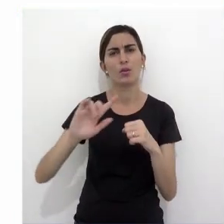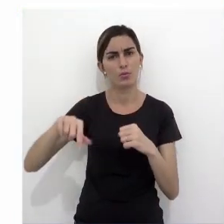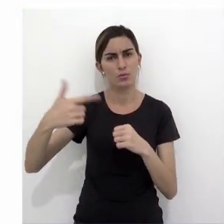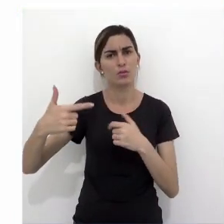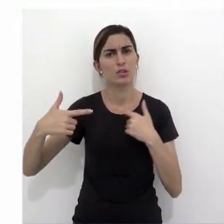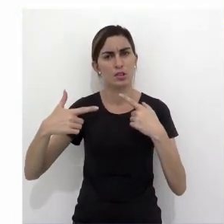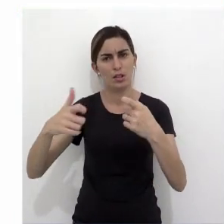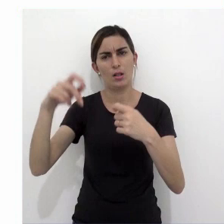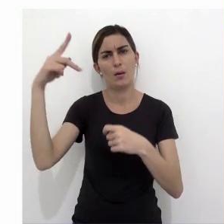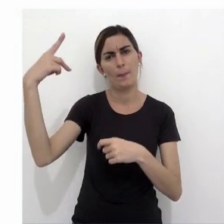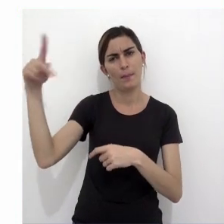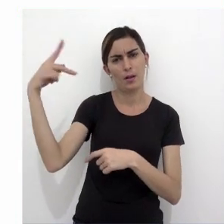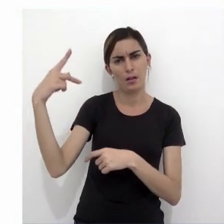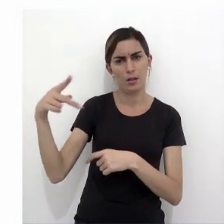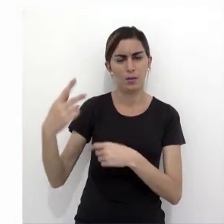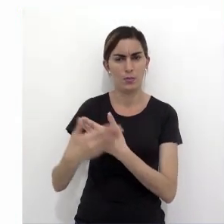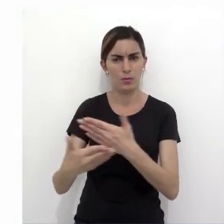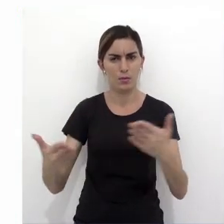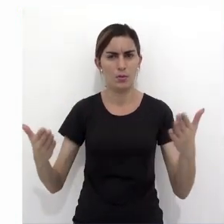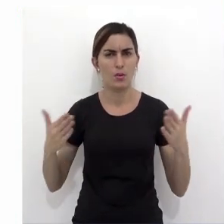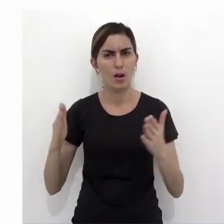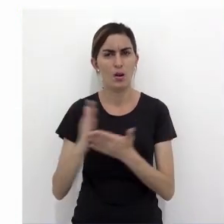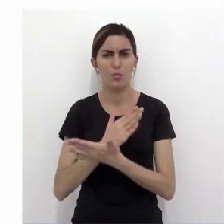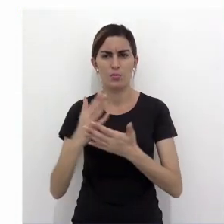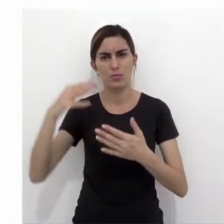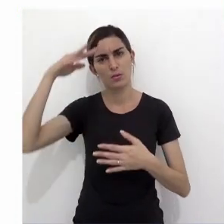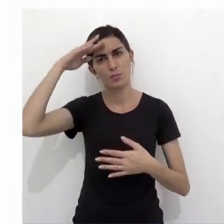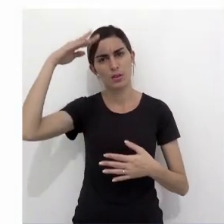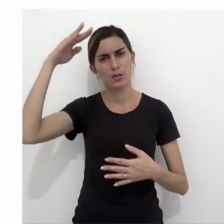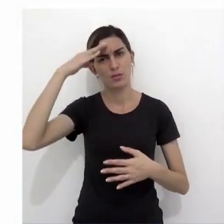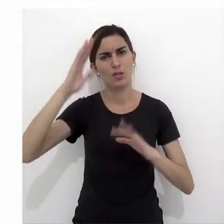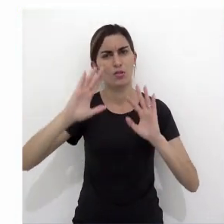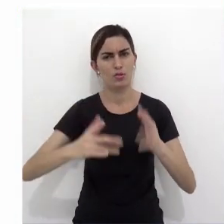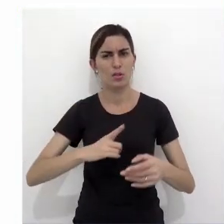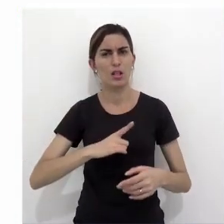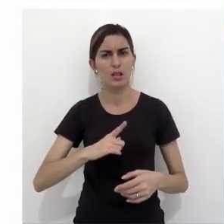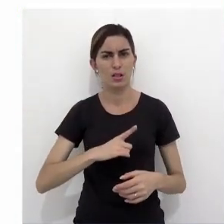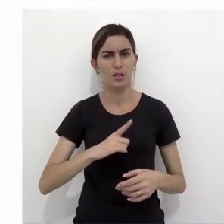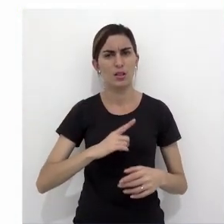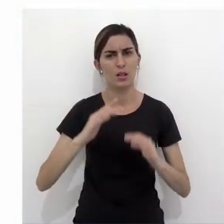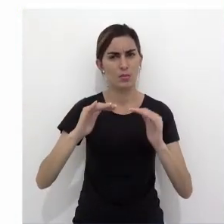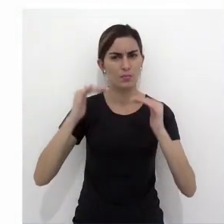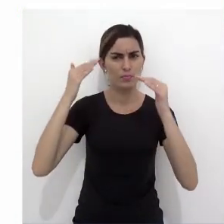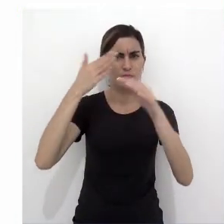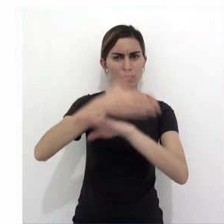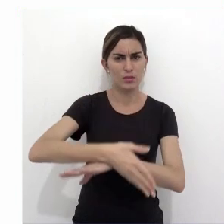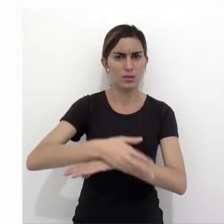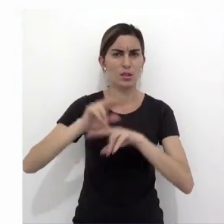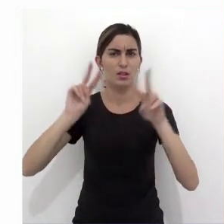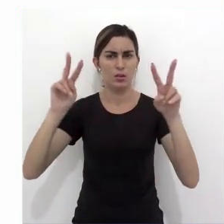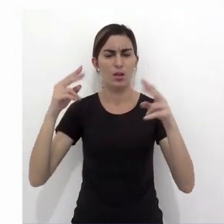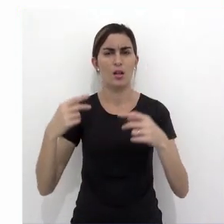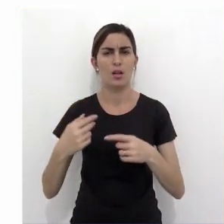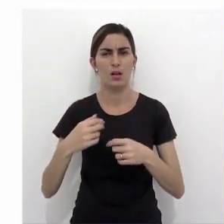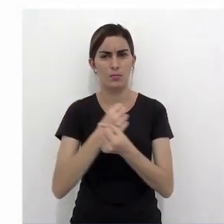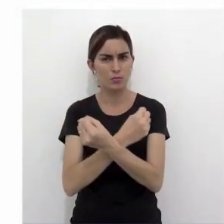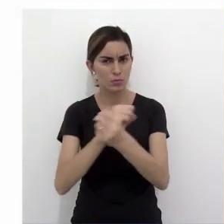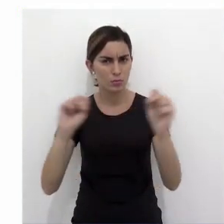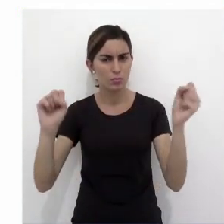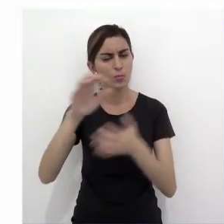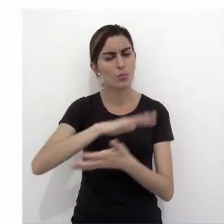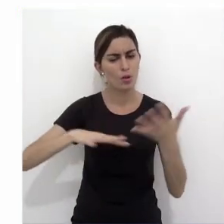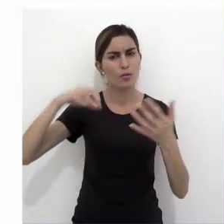Paraguai e alguns militares já tinham aí entrado na campanha abolicionista, no movimento